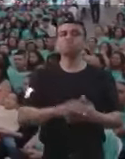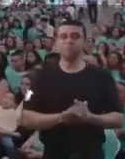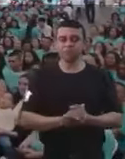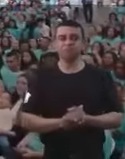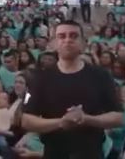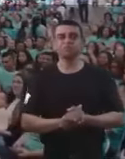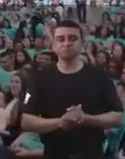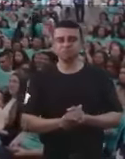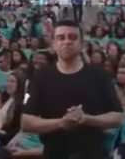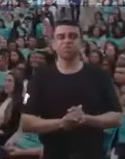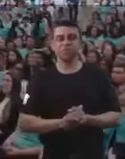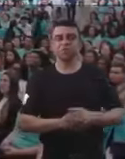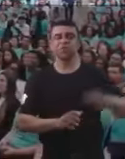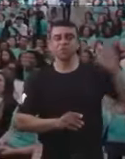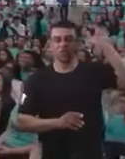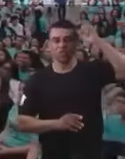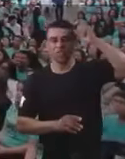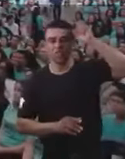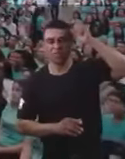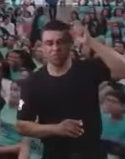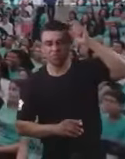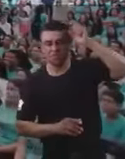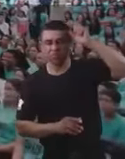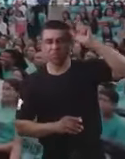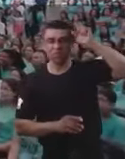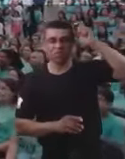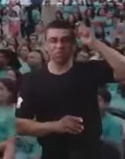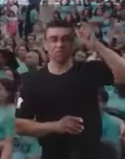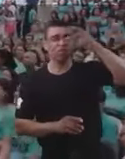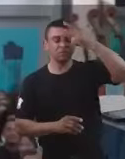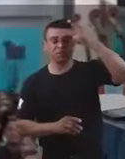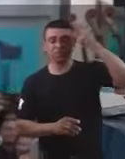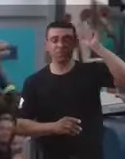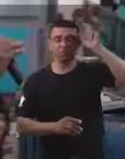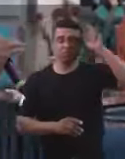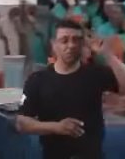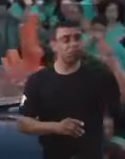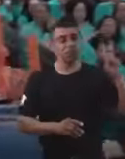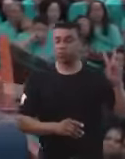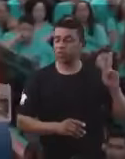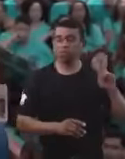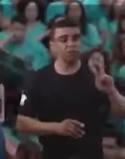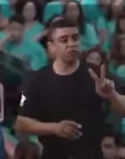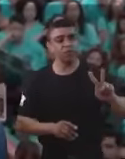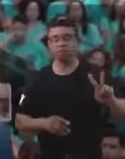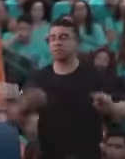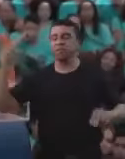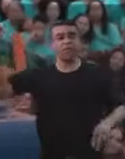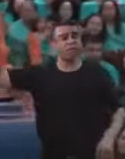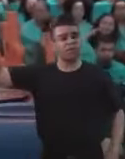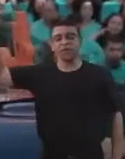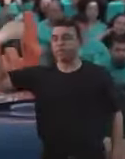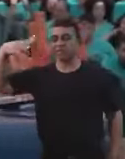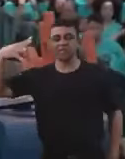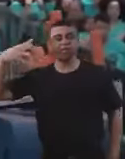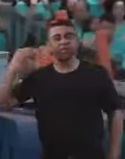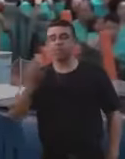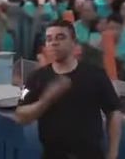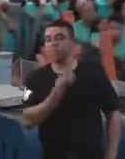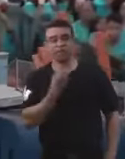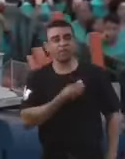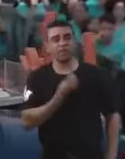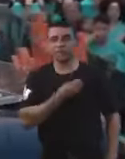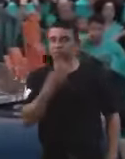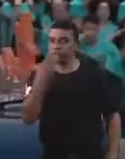Inimigos da graça não enxergam a graça no outro. Inimigos da graça pensam que vão crescer sozinho